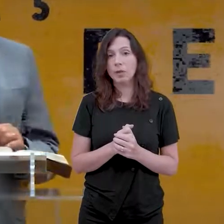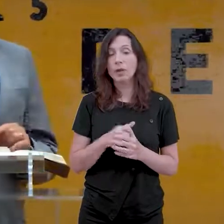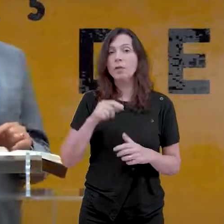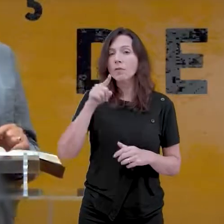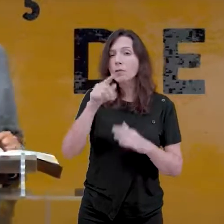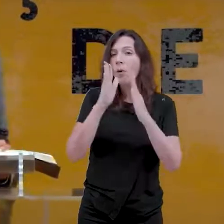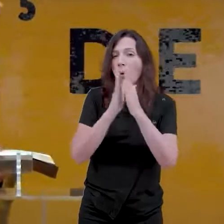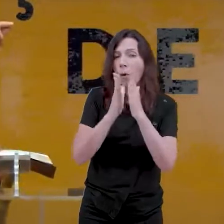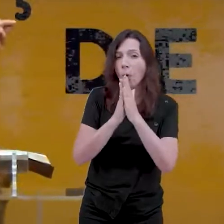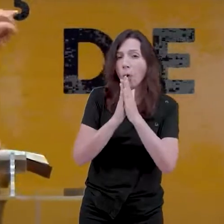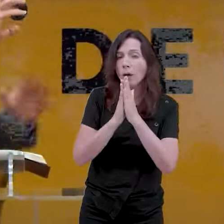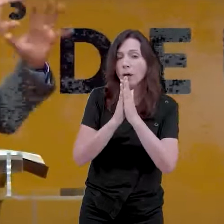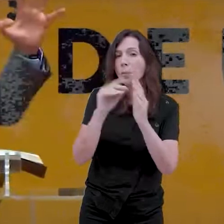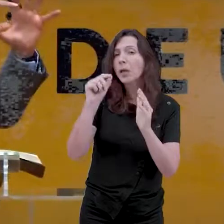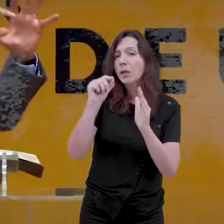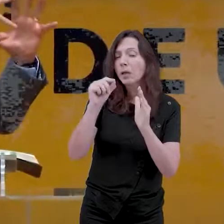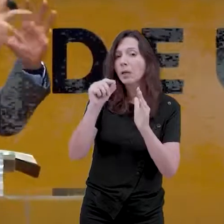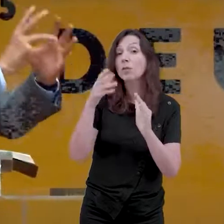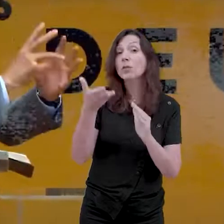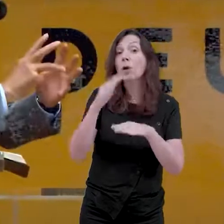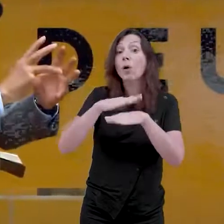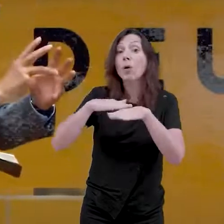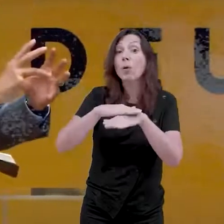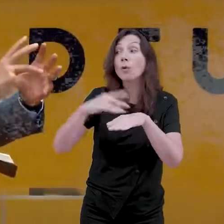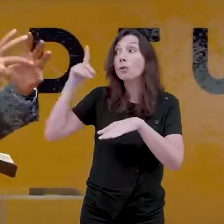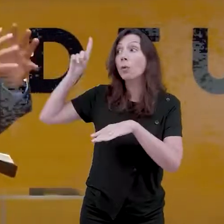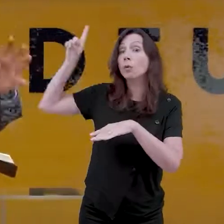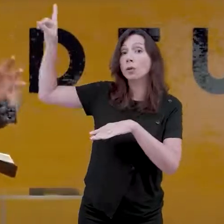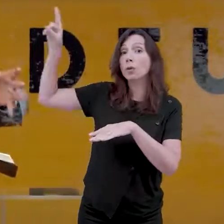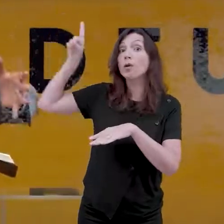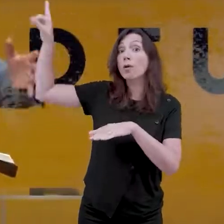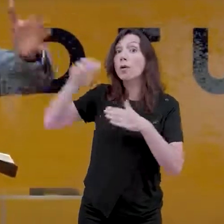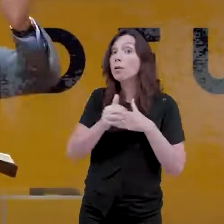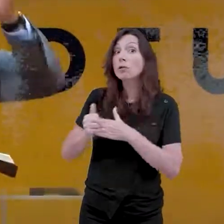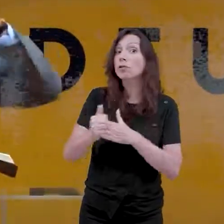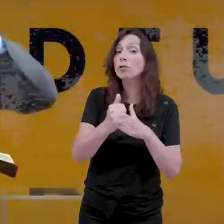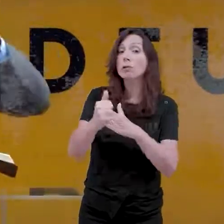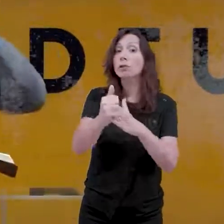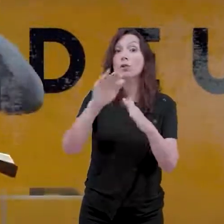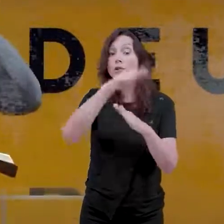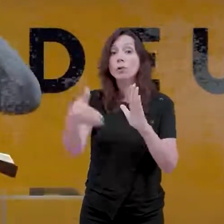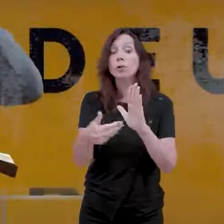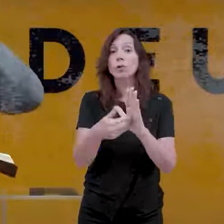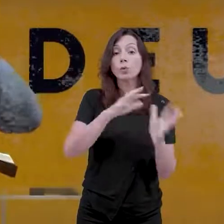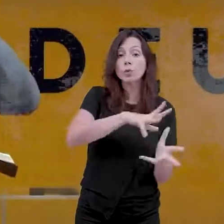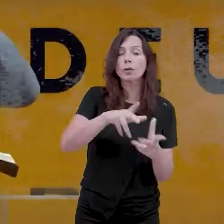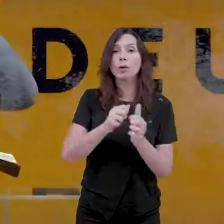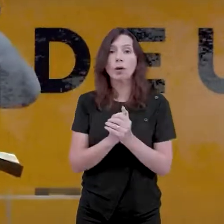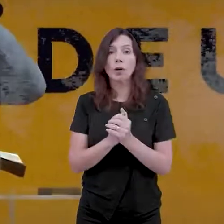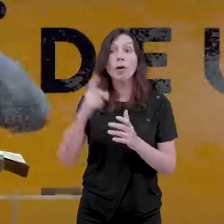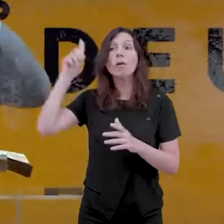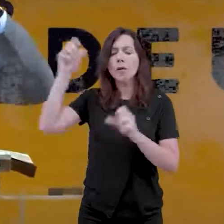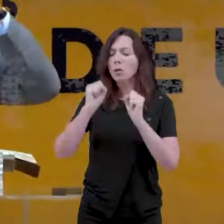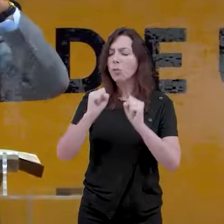àquele que está sentado no trono, àquele que tem as rédeas da história nas mãos, àquele que dirige os destinos do mundo. Ele tem todo